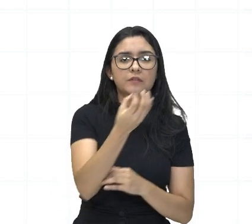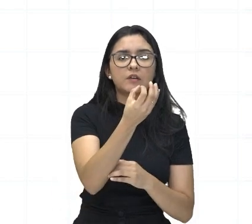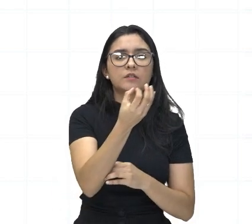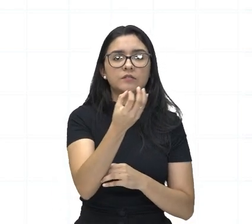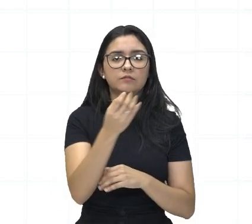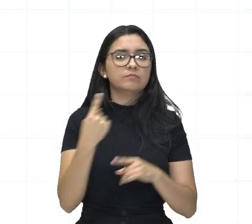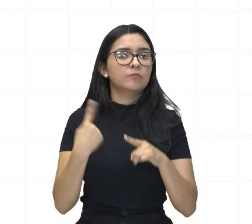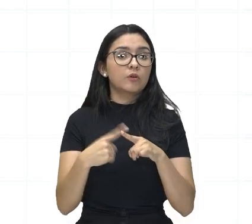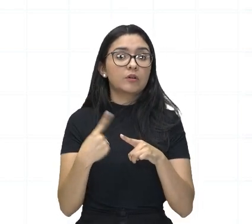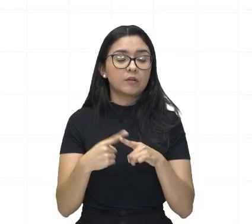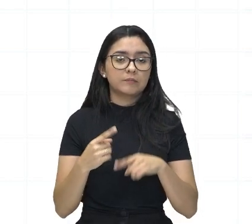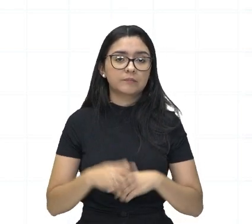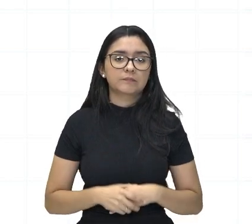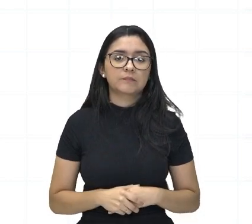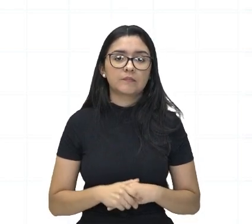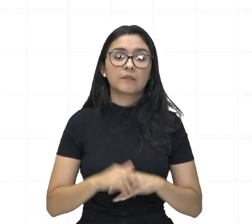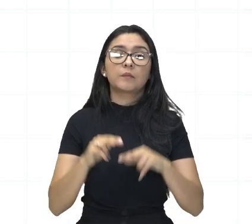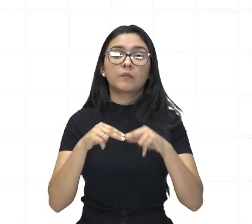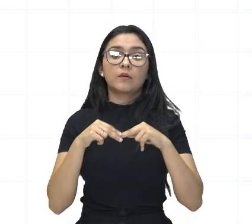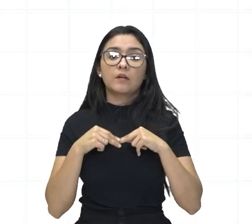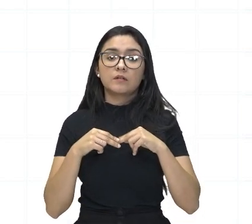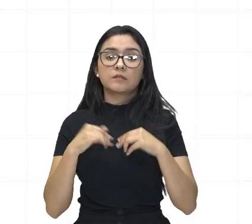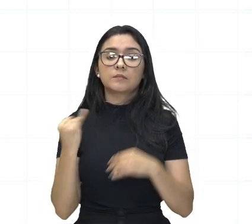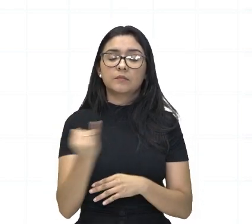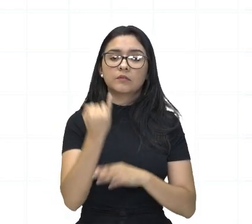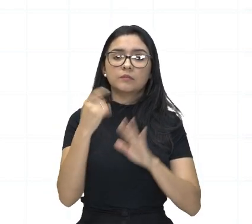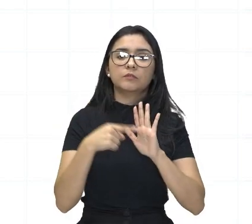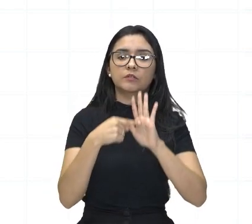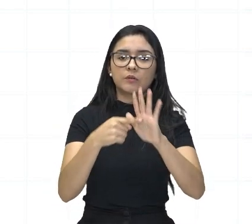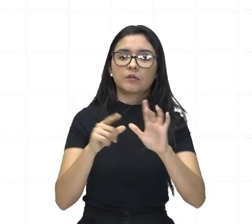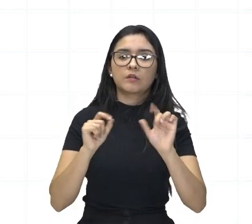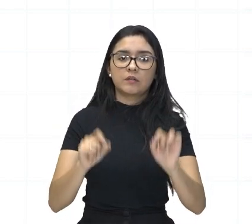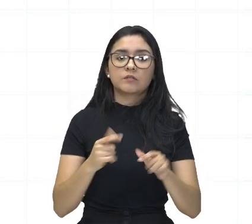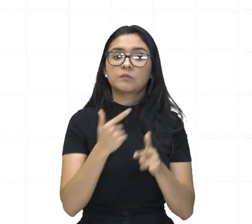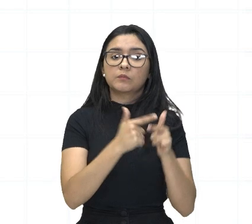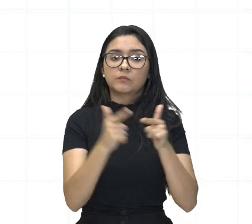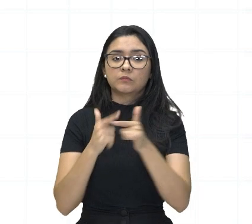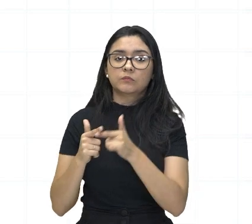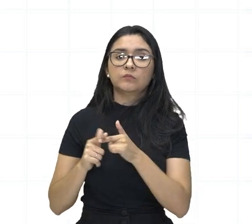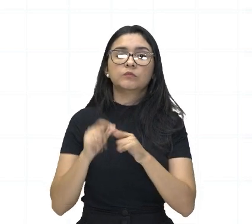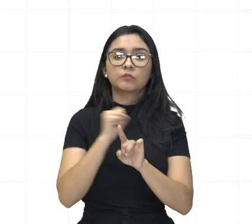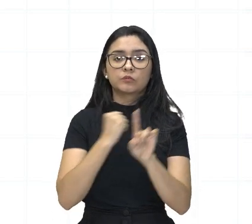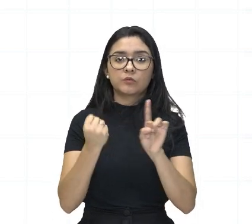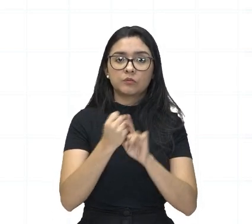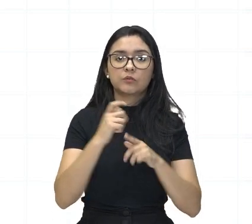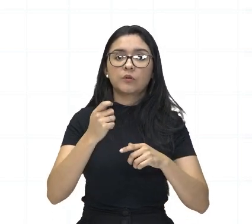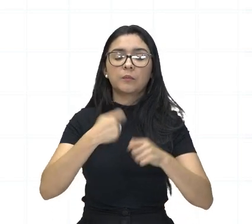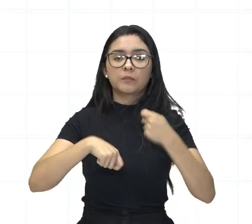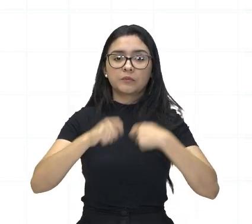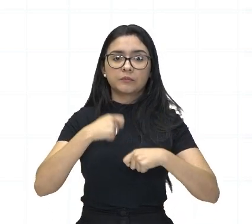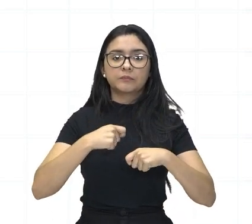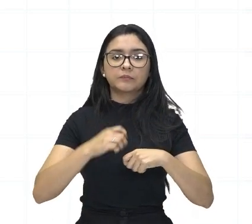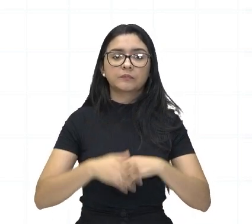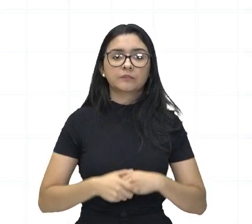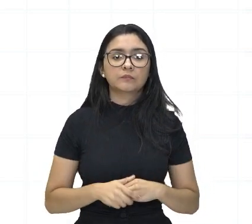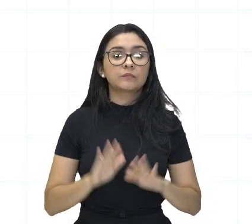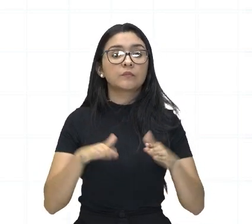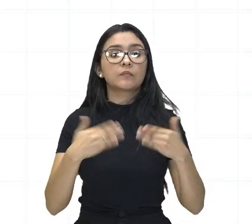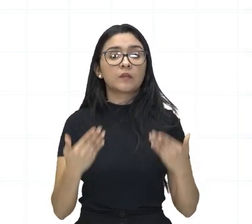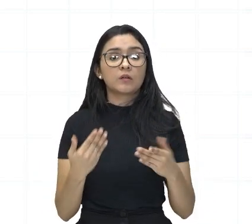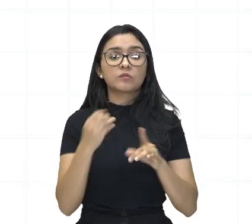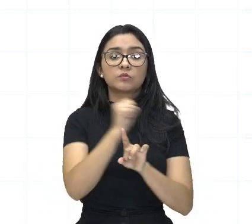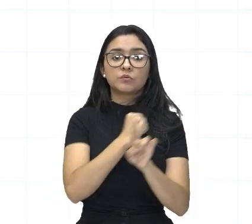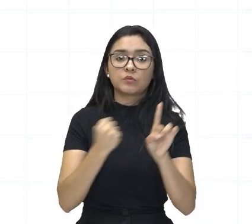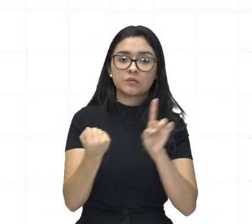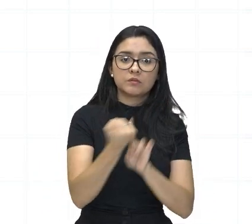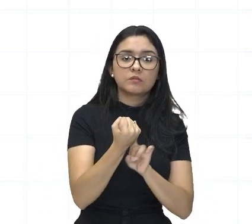caso. Pois é crucial abordar as implicações socioeconômicas, ou seja,